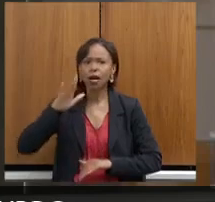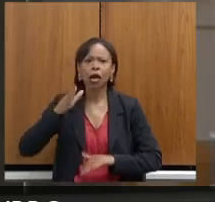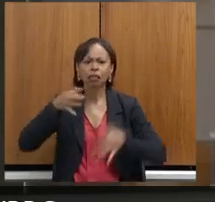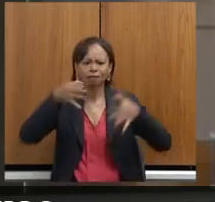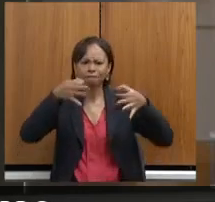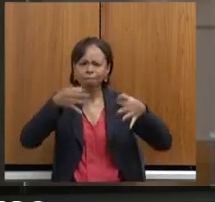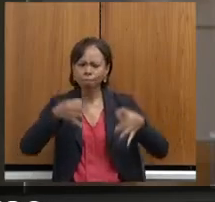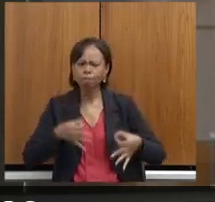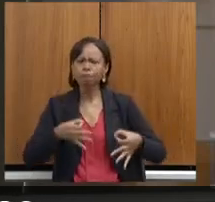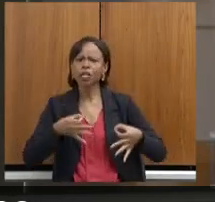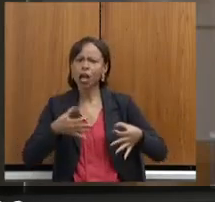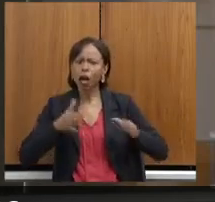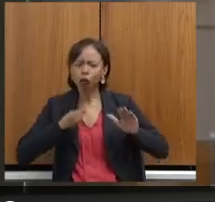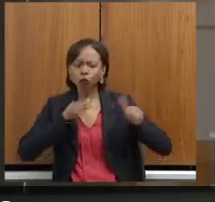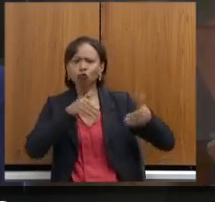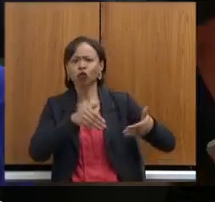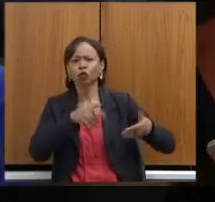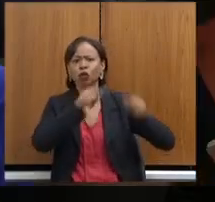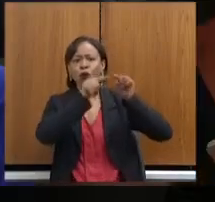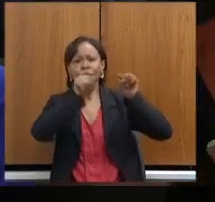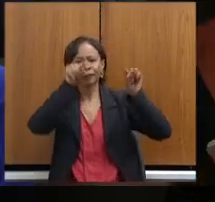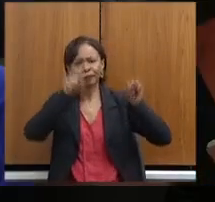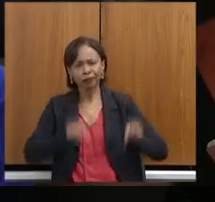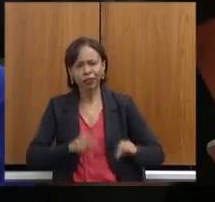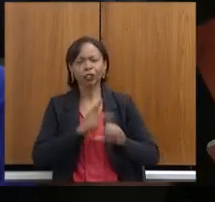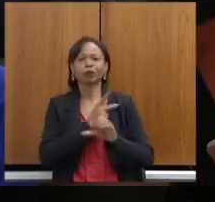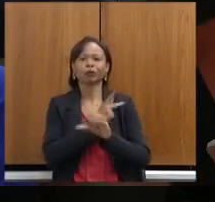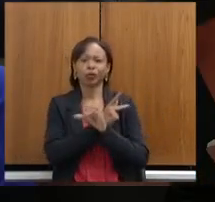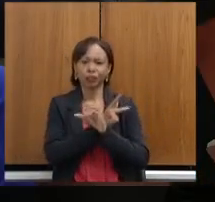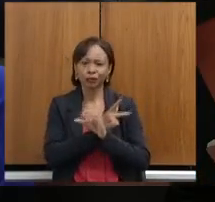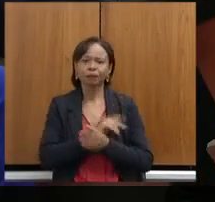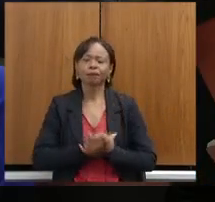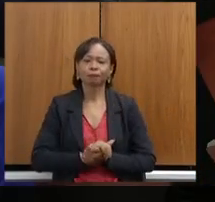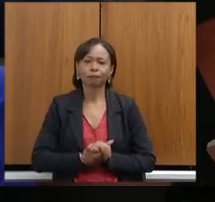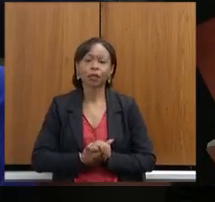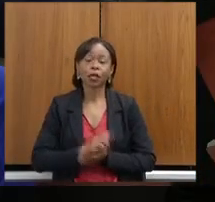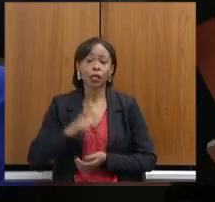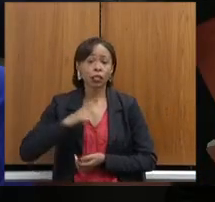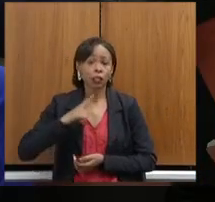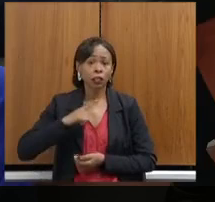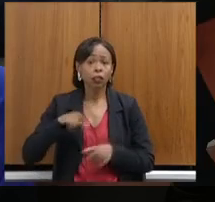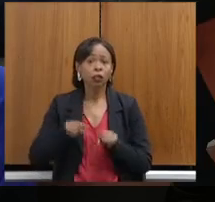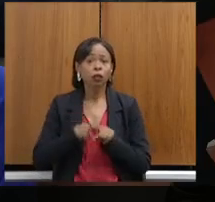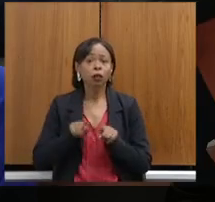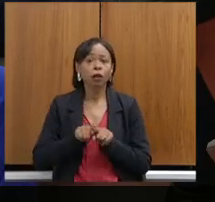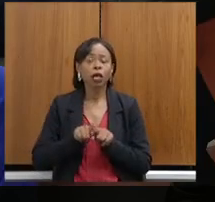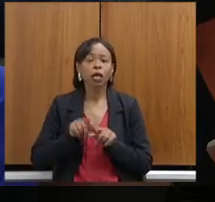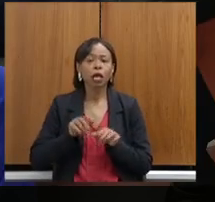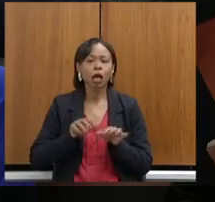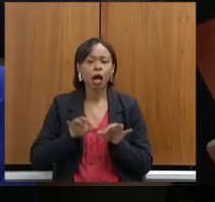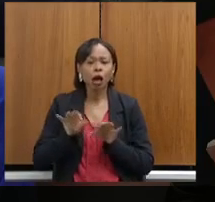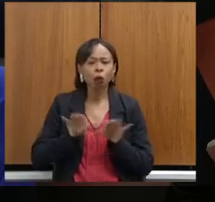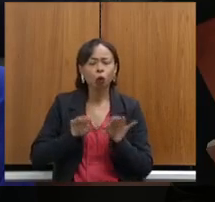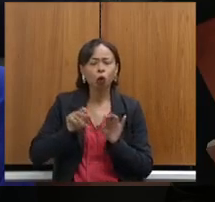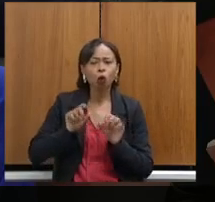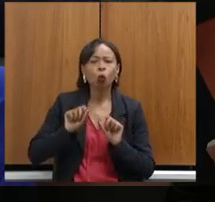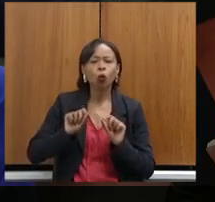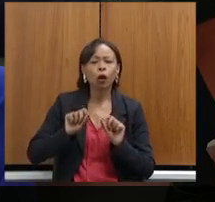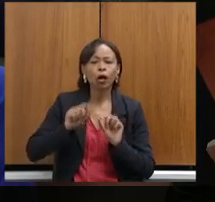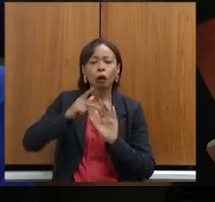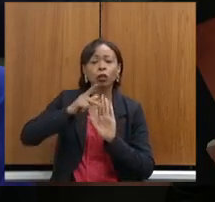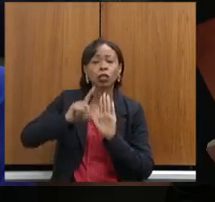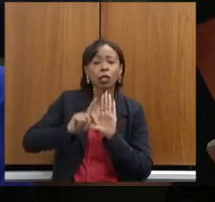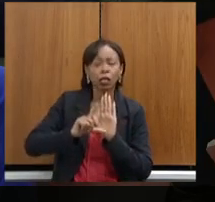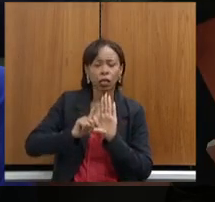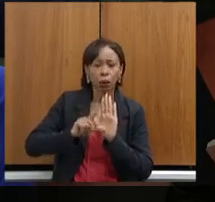mais organização para os servidores da Polícia Civil né Nós temos aqui também tramitando o projeto de lei